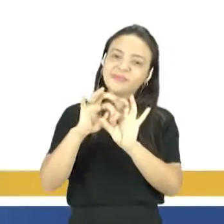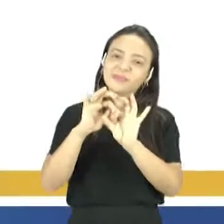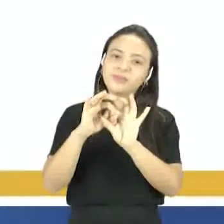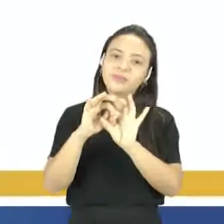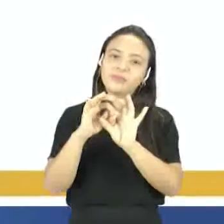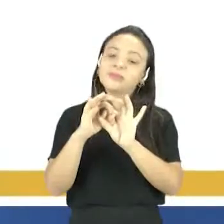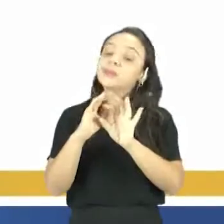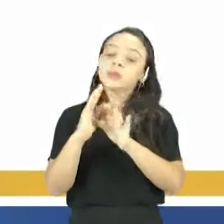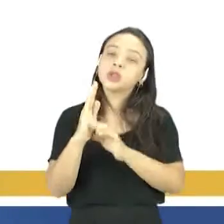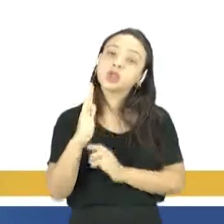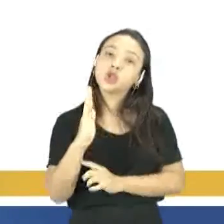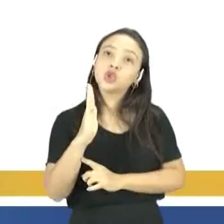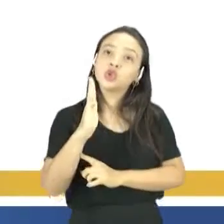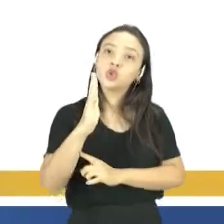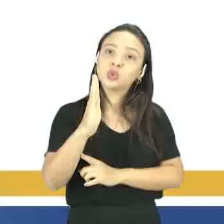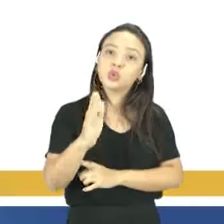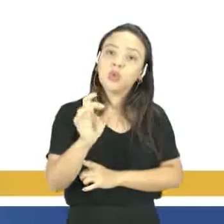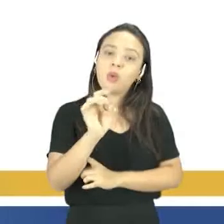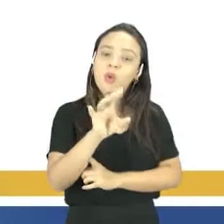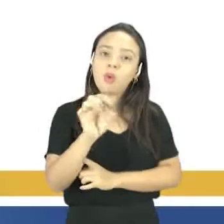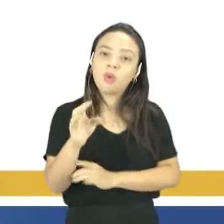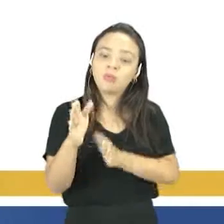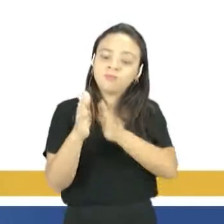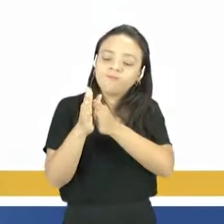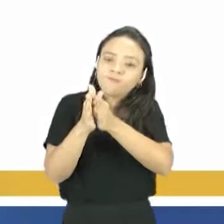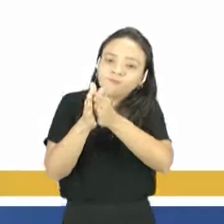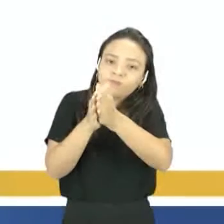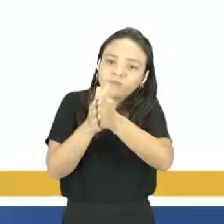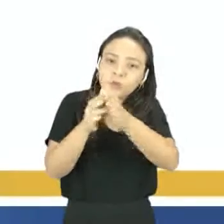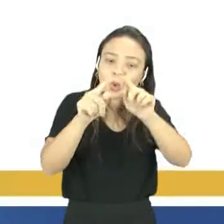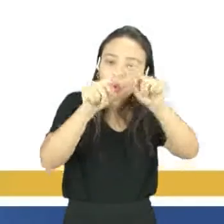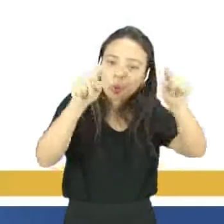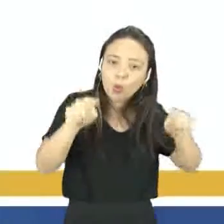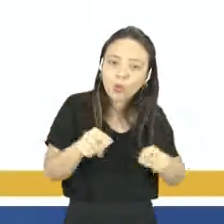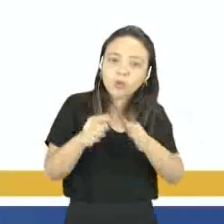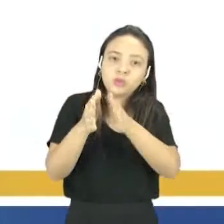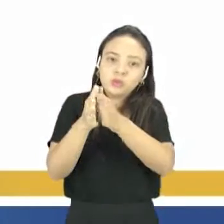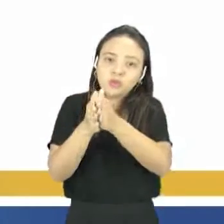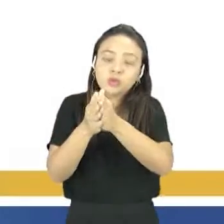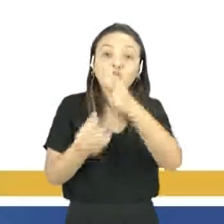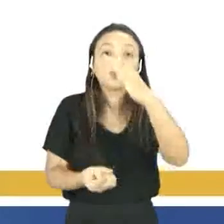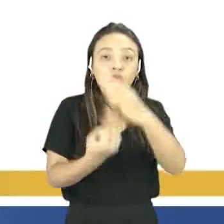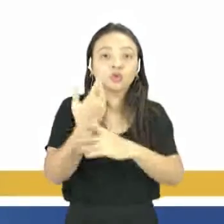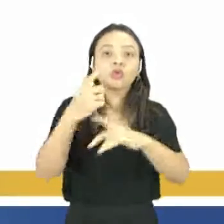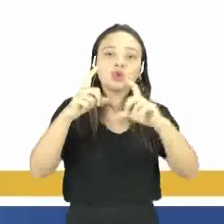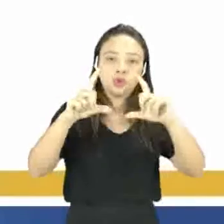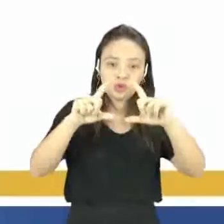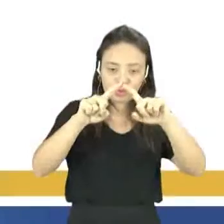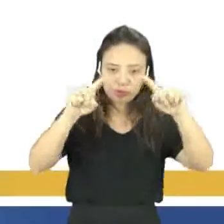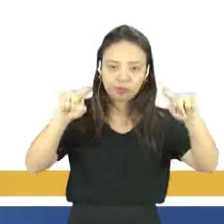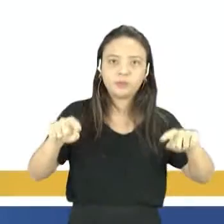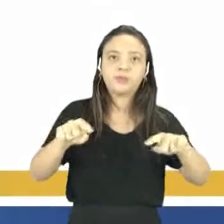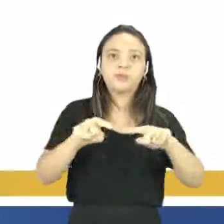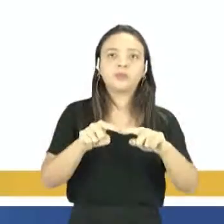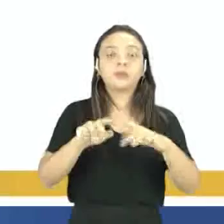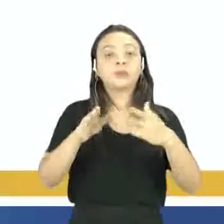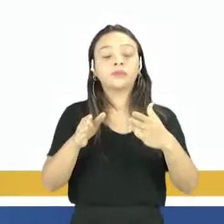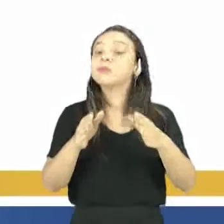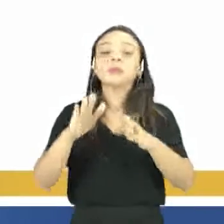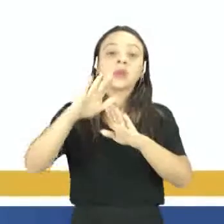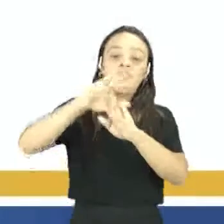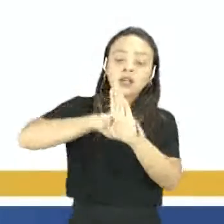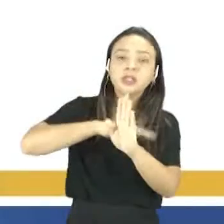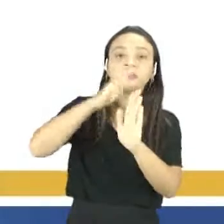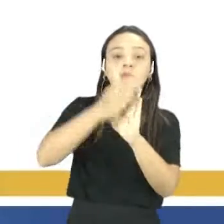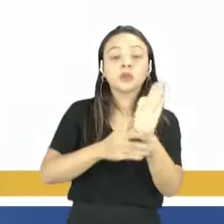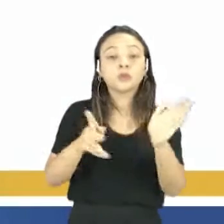um plano com cada superfície lateral de um cubo forma um quadrado. Assim dizemos que as faces de um